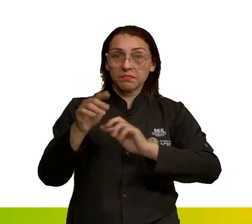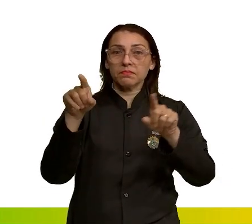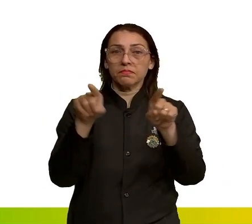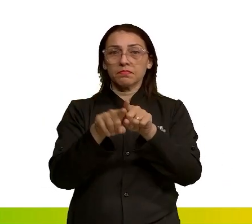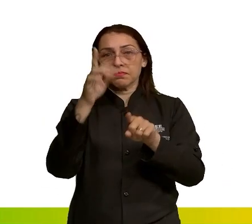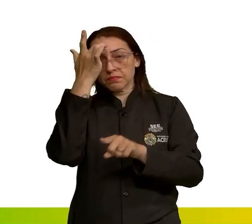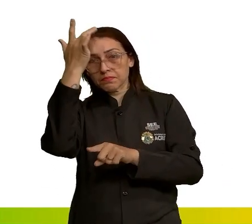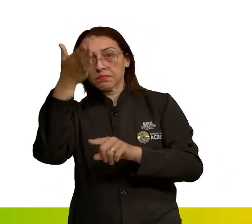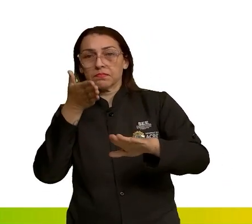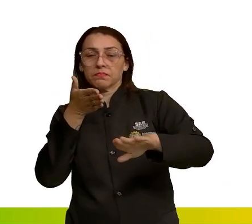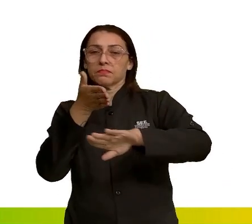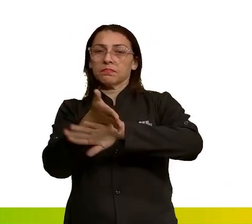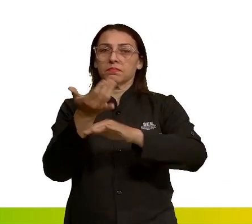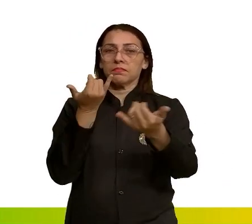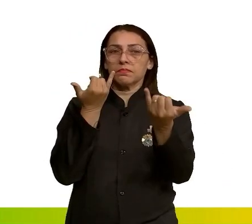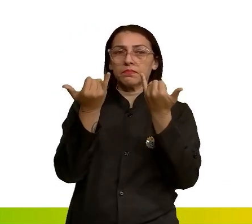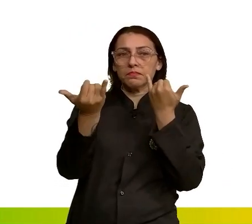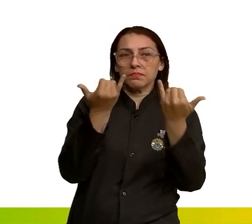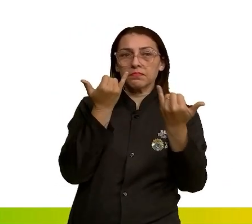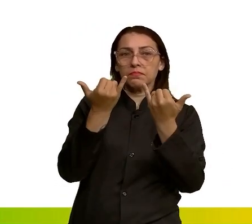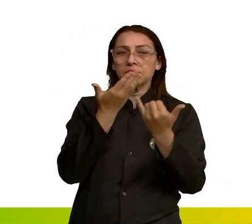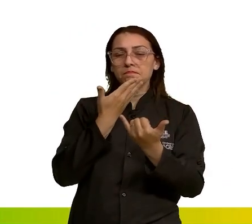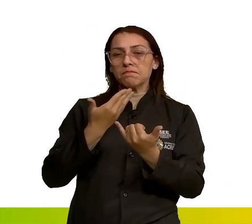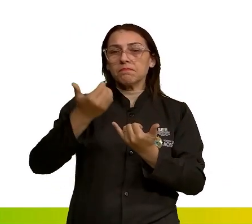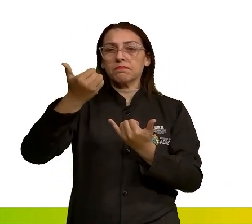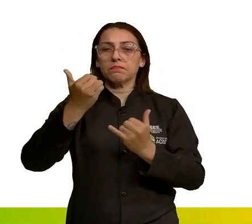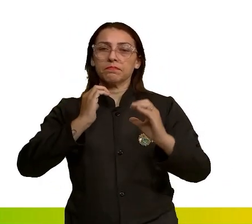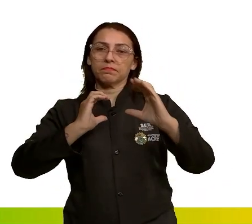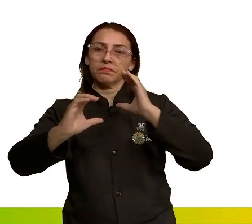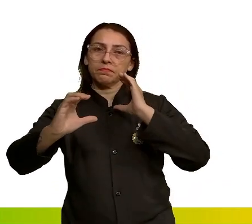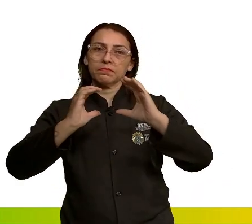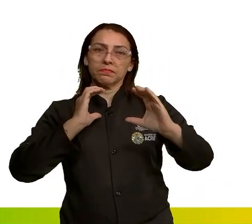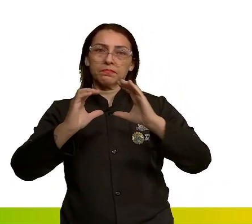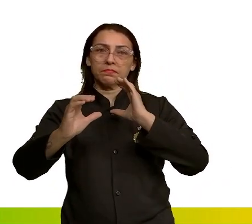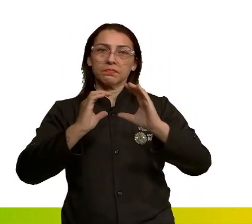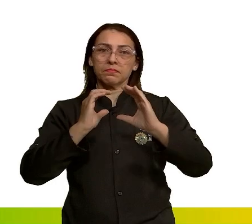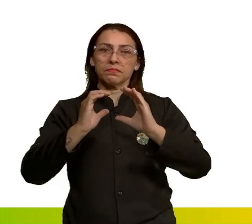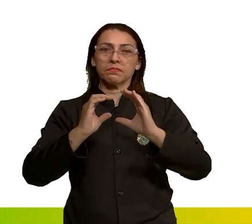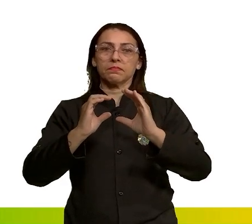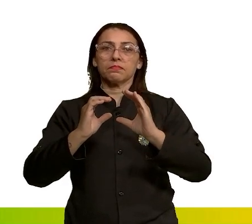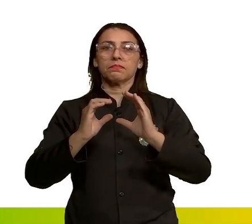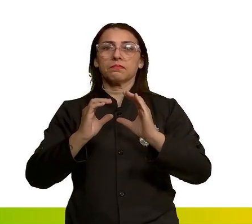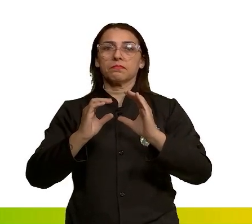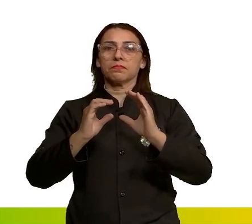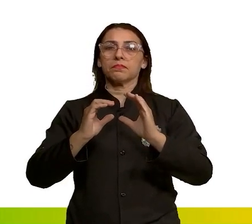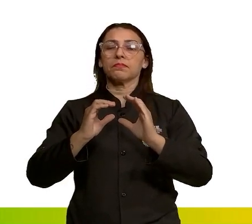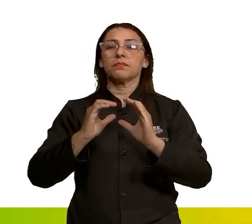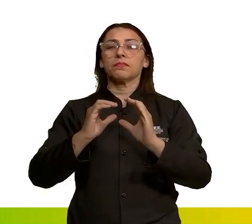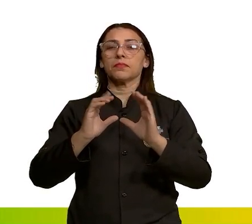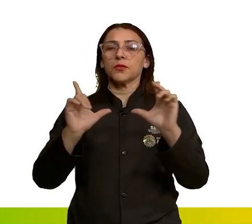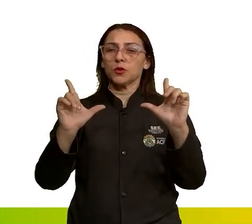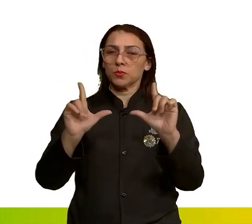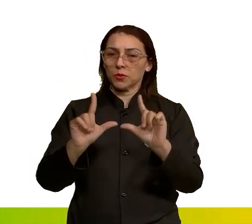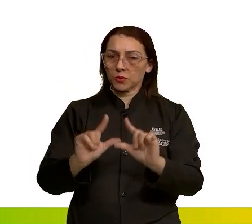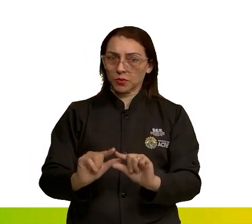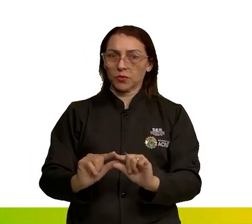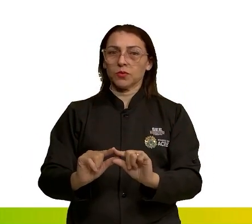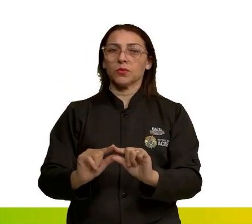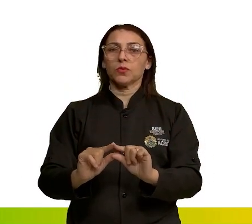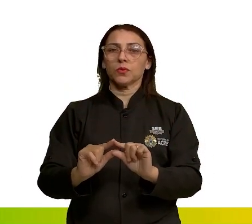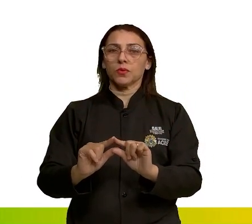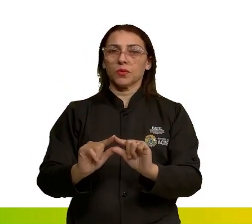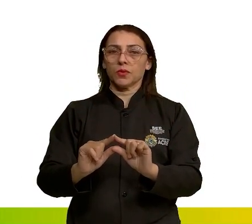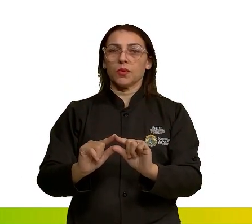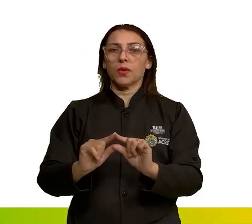Ela facilita o acesso à informação, melhora a comunicação, otimiza